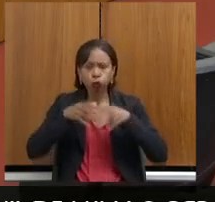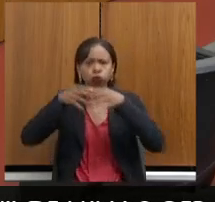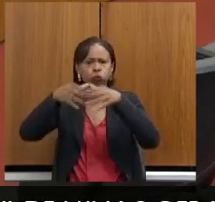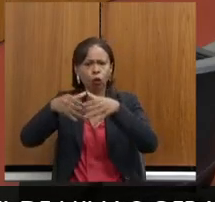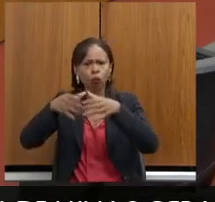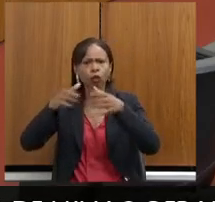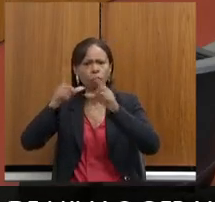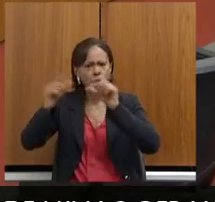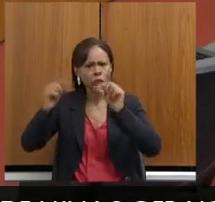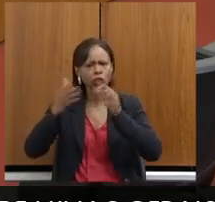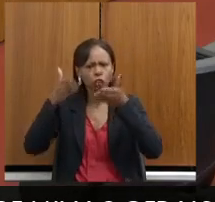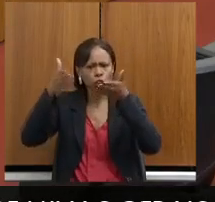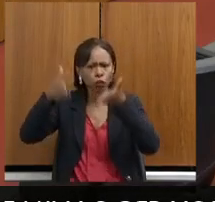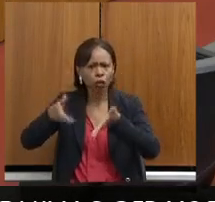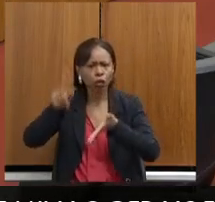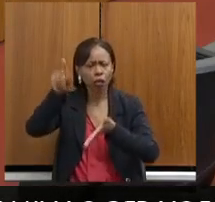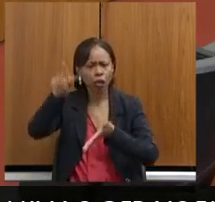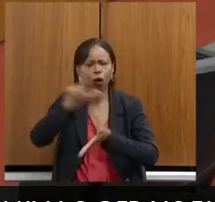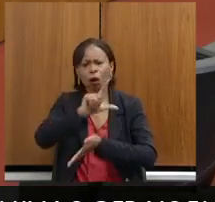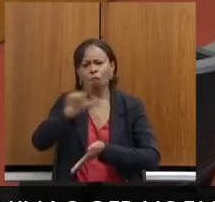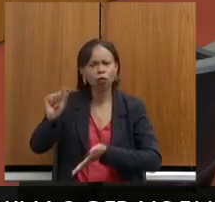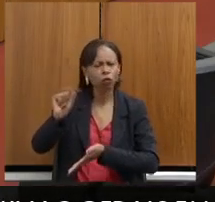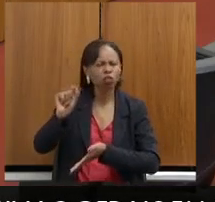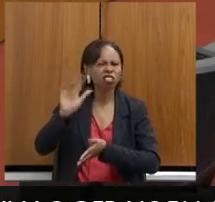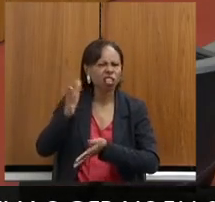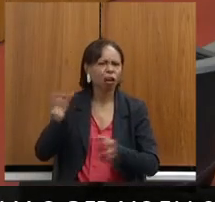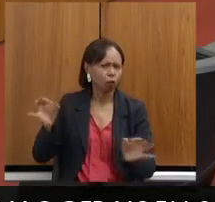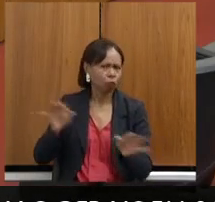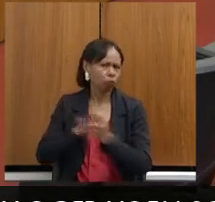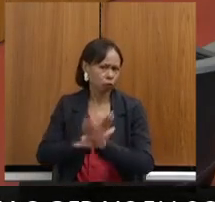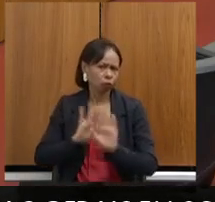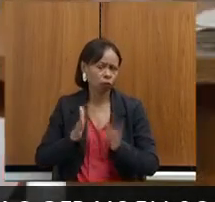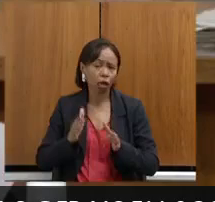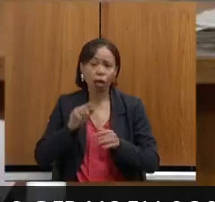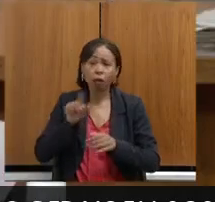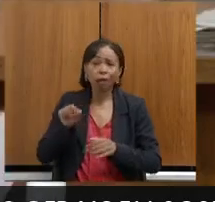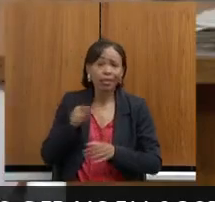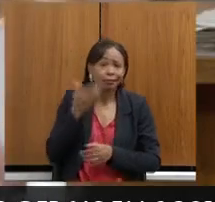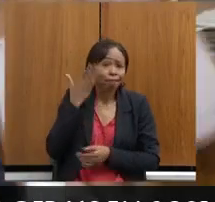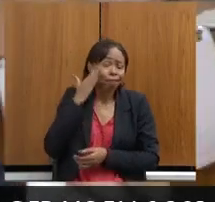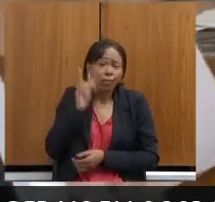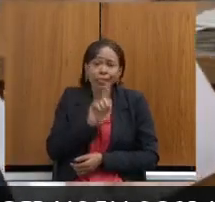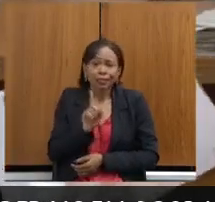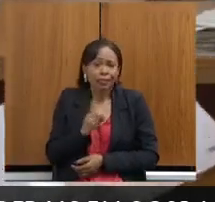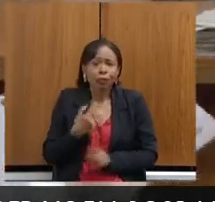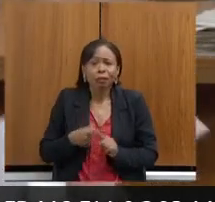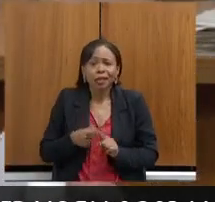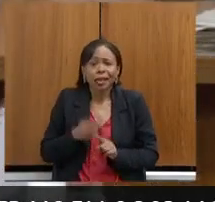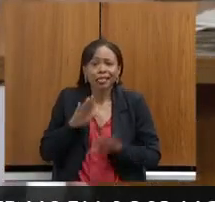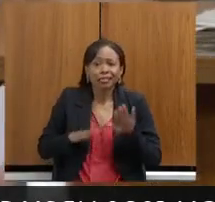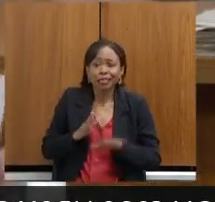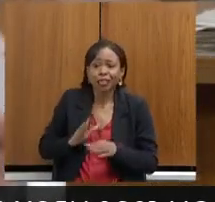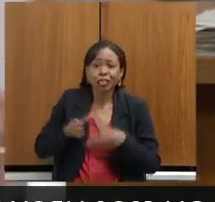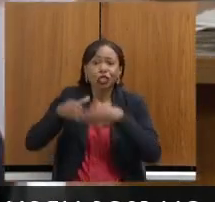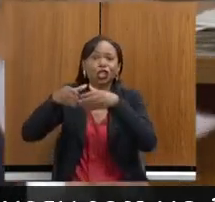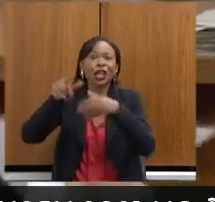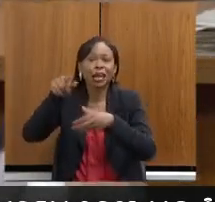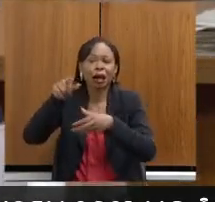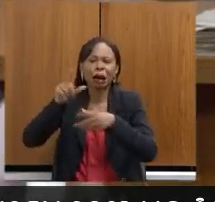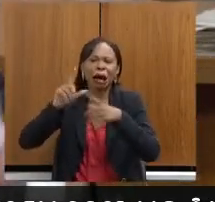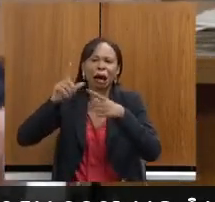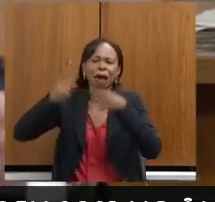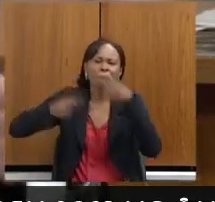percentual todo definido um percentual já tudo mastigado vamos ver dessa forma eles não entenderam porque normalmente as pessoas vão lá para brigar nós